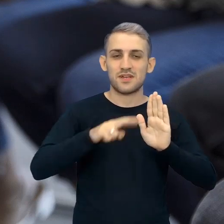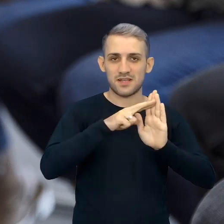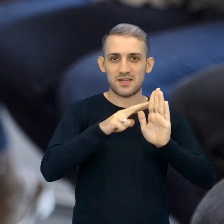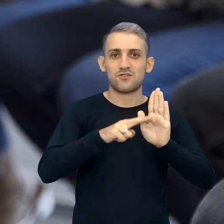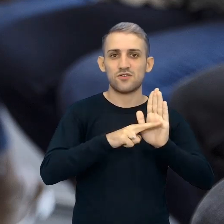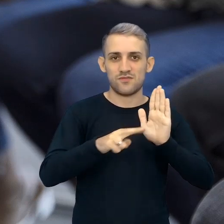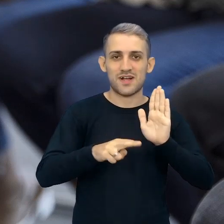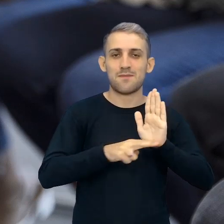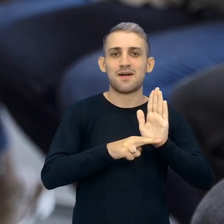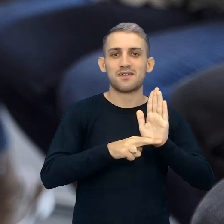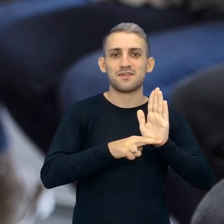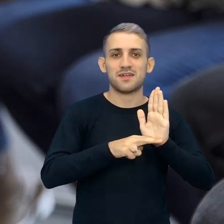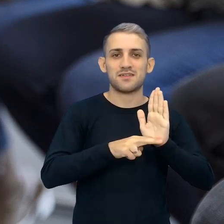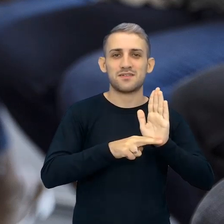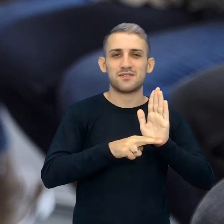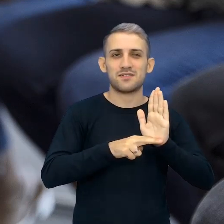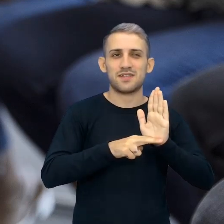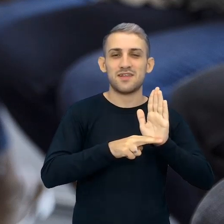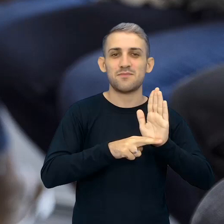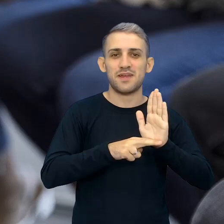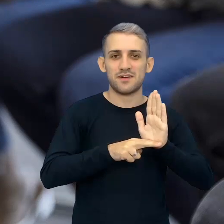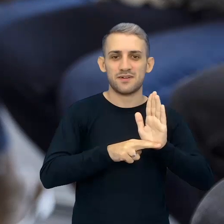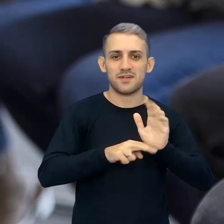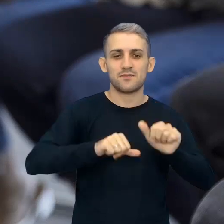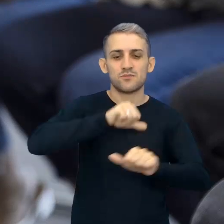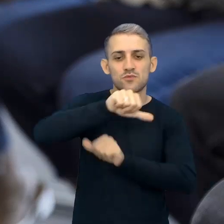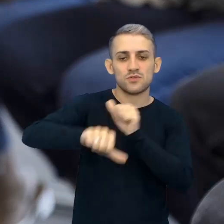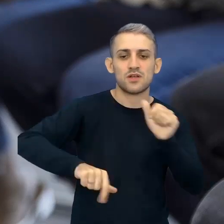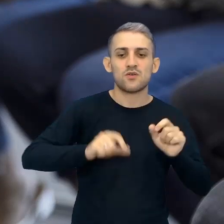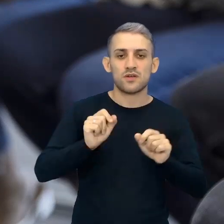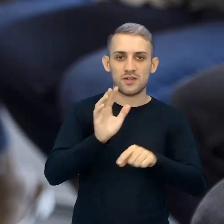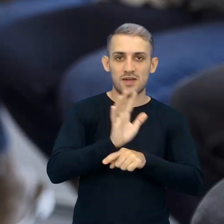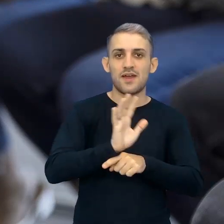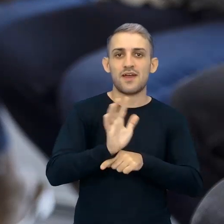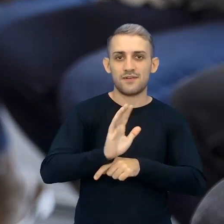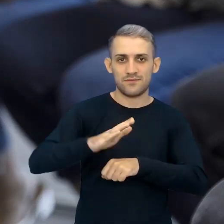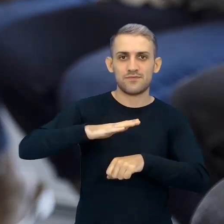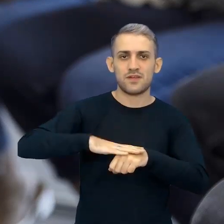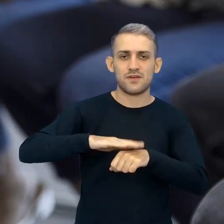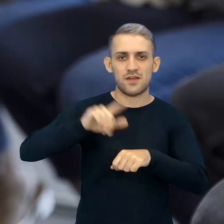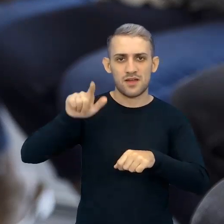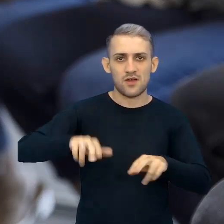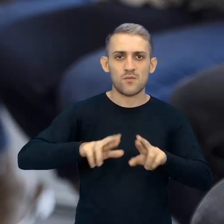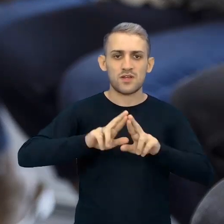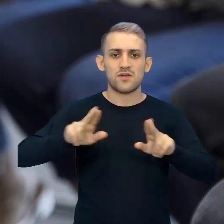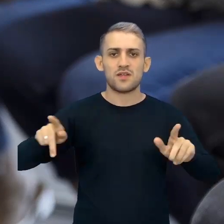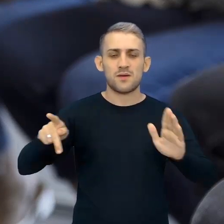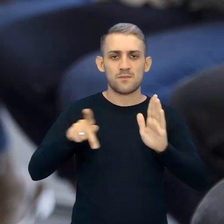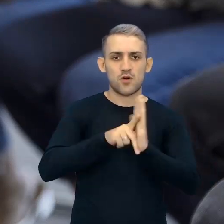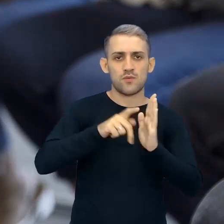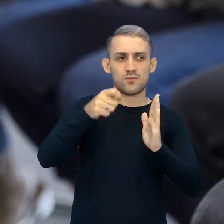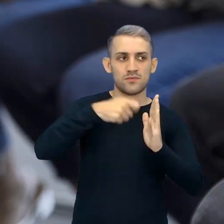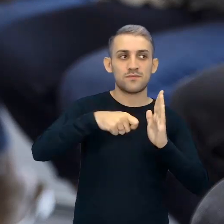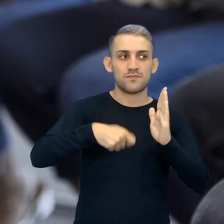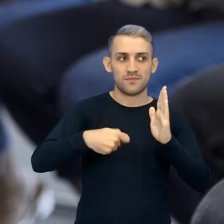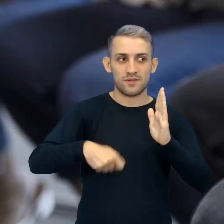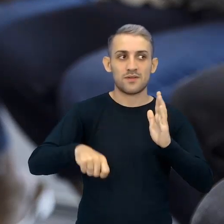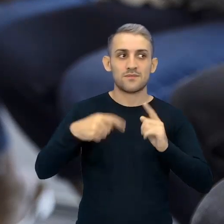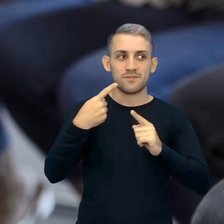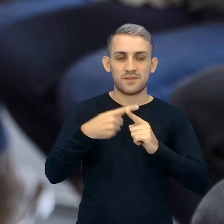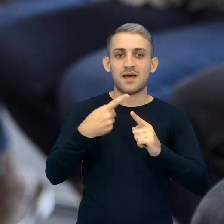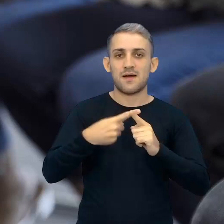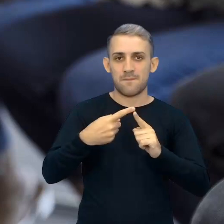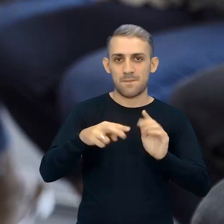se preocupa em transformar tudo em ação, né? Então é uma diferença, por exemplo, do escritor, porque o roteirista é um escritor,